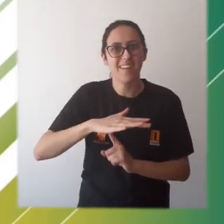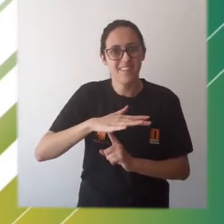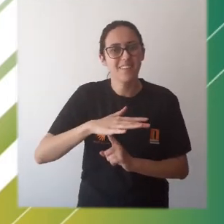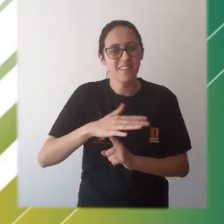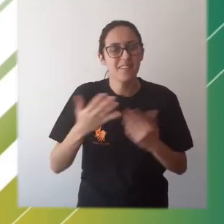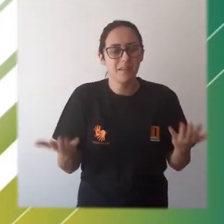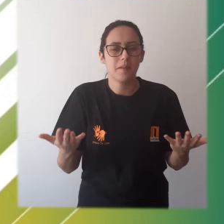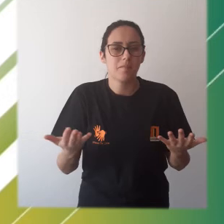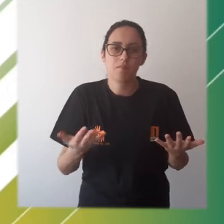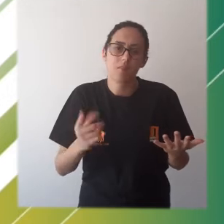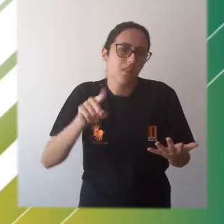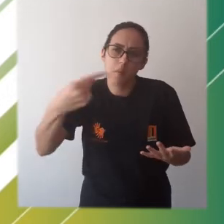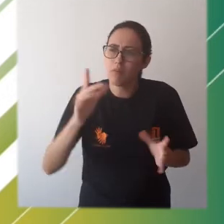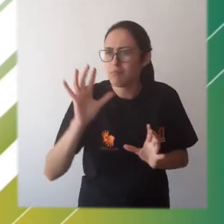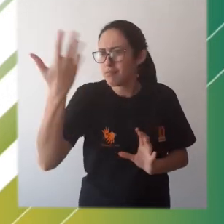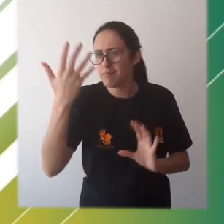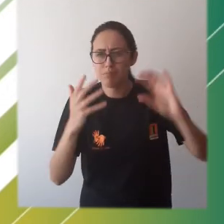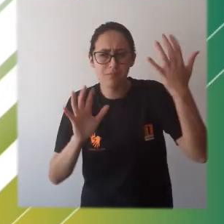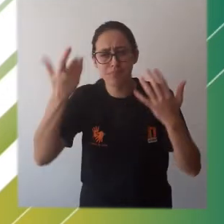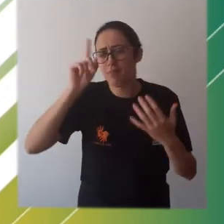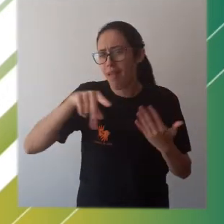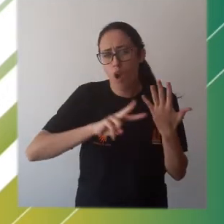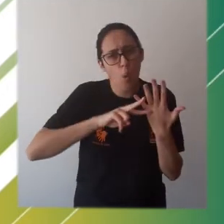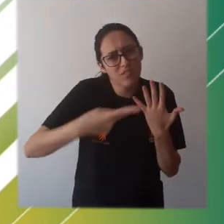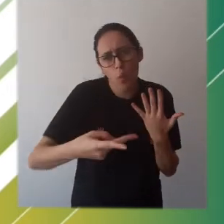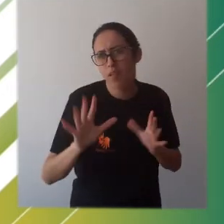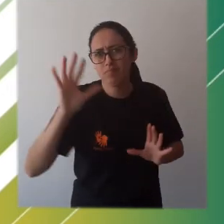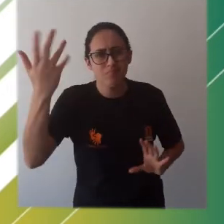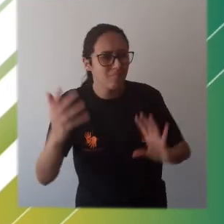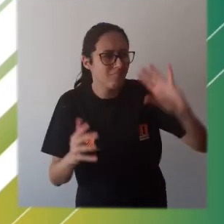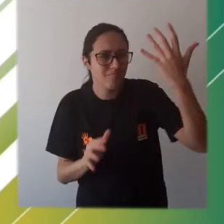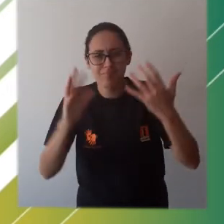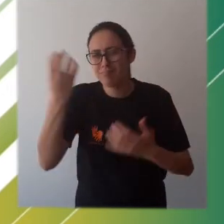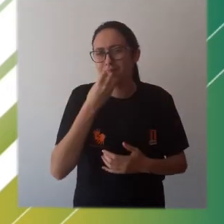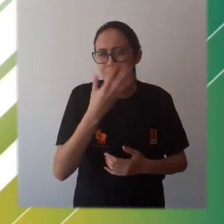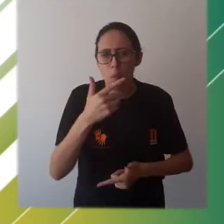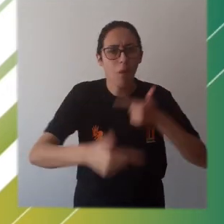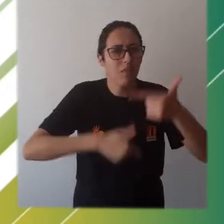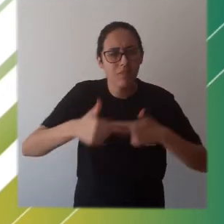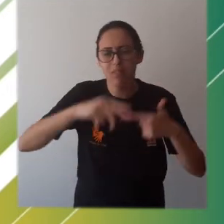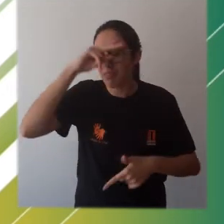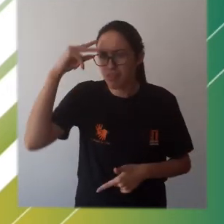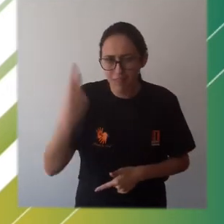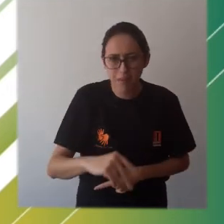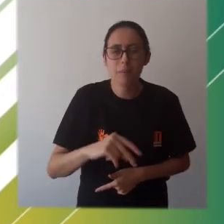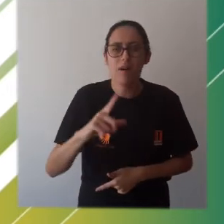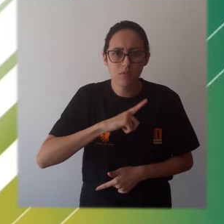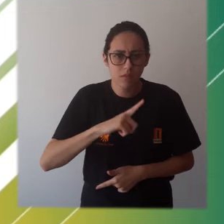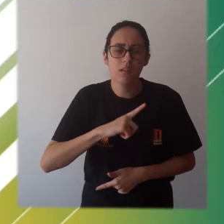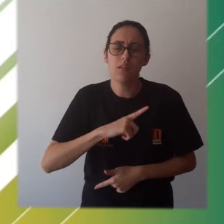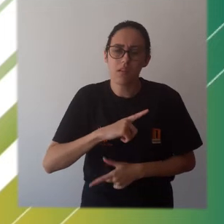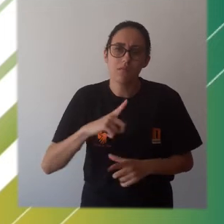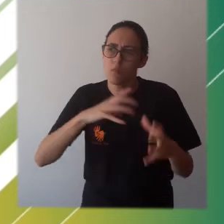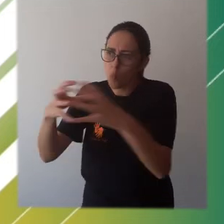nacionais e internacionais, é tudo só consequência de um trabalho que é desenvolvido com maestria pelas entidades que militam